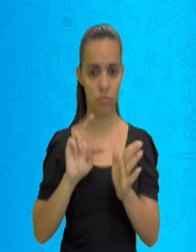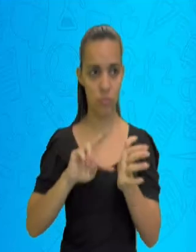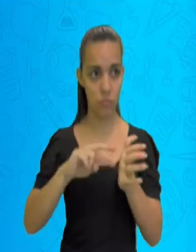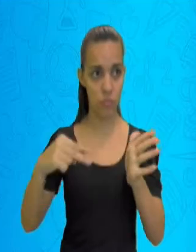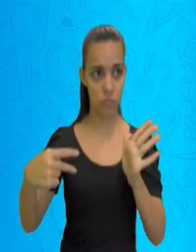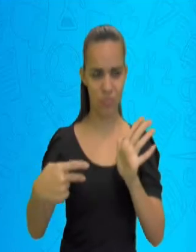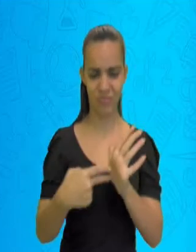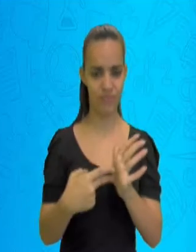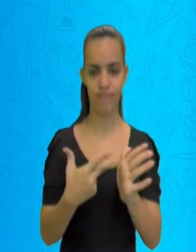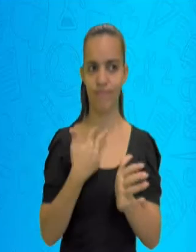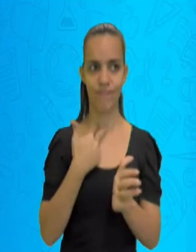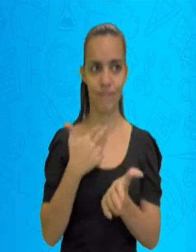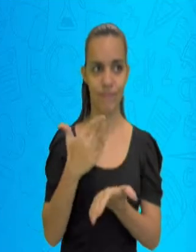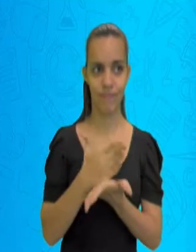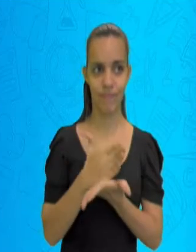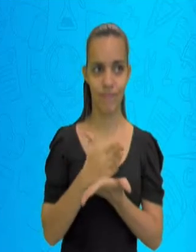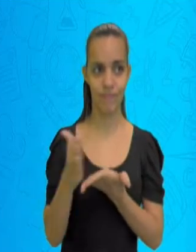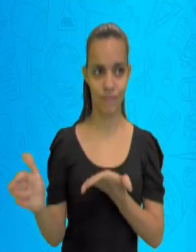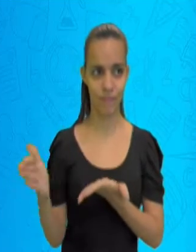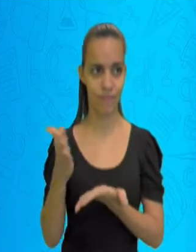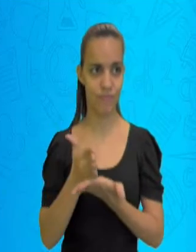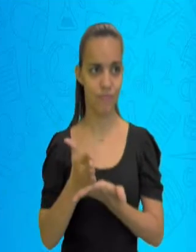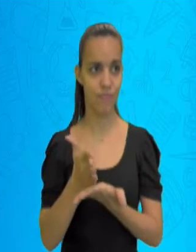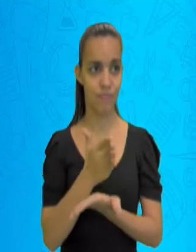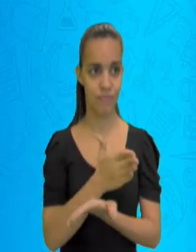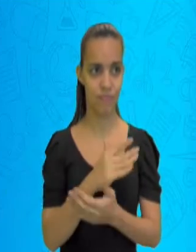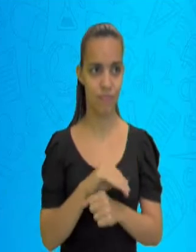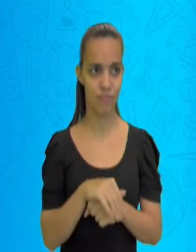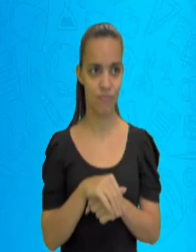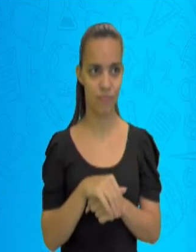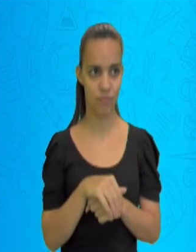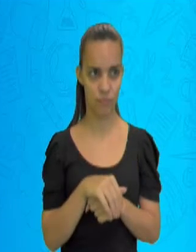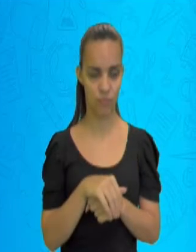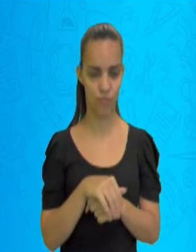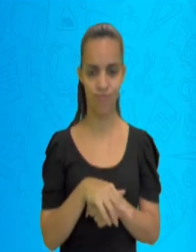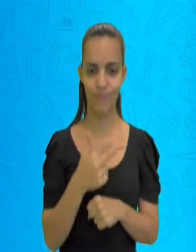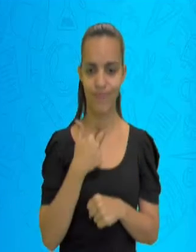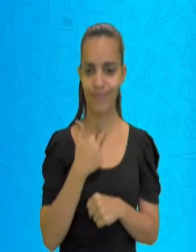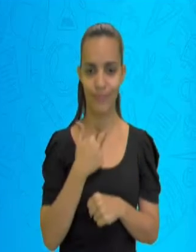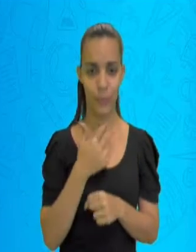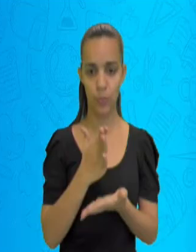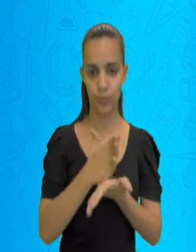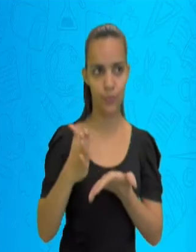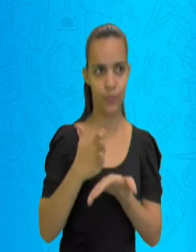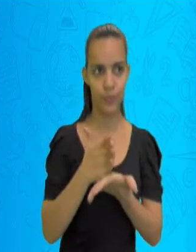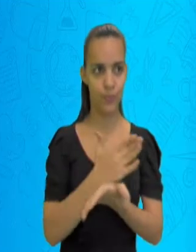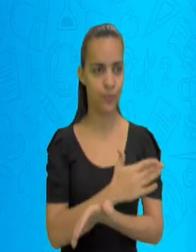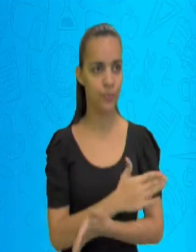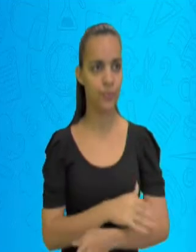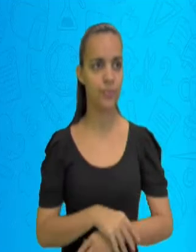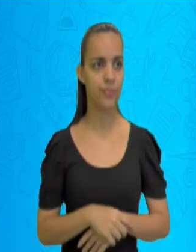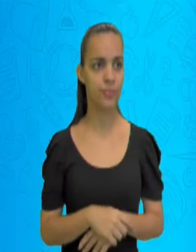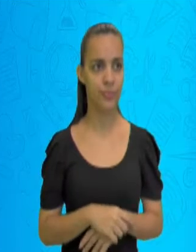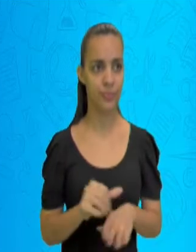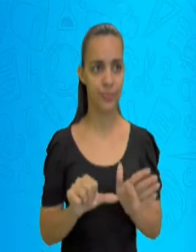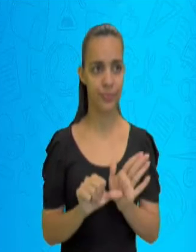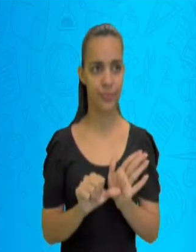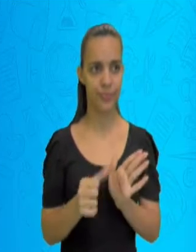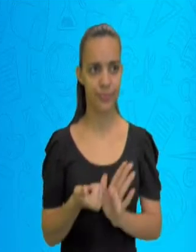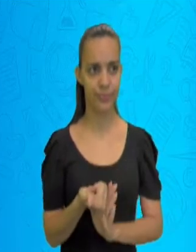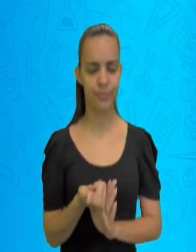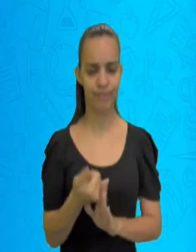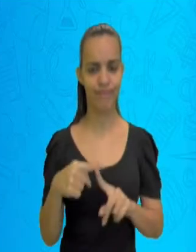indivisível. Isso é importante. Átomo significa indivisível. Primeiramente, foram os filósofos